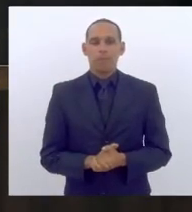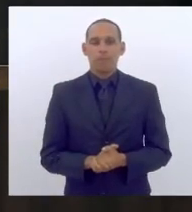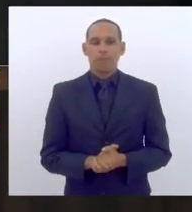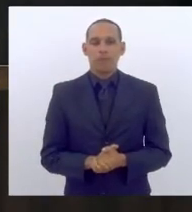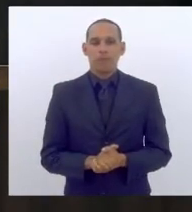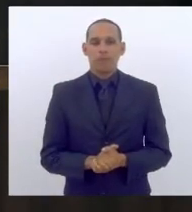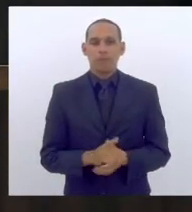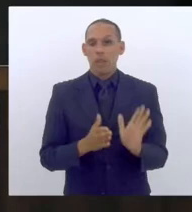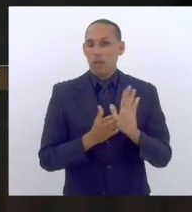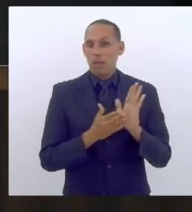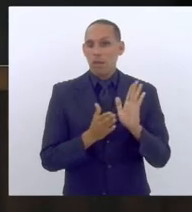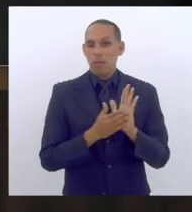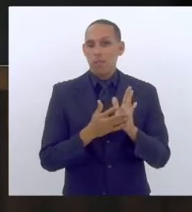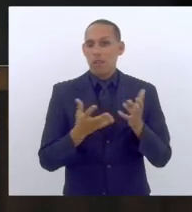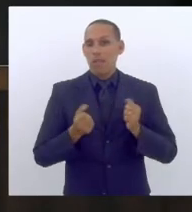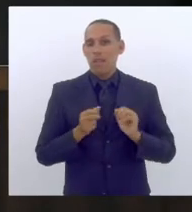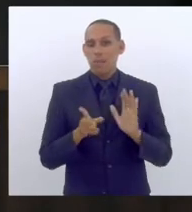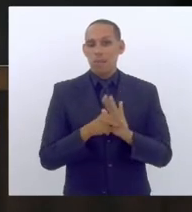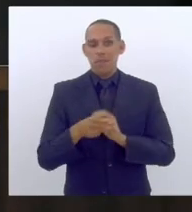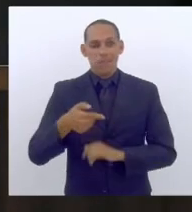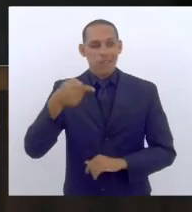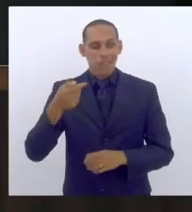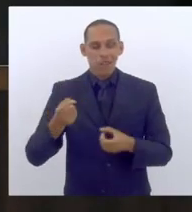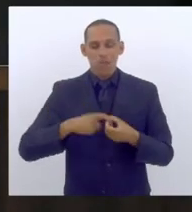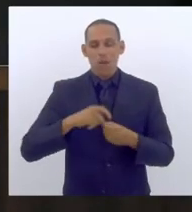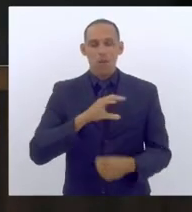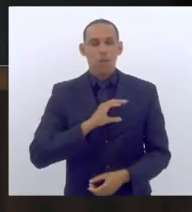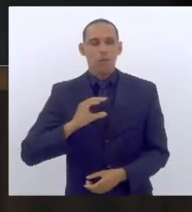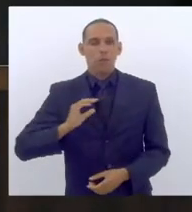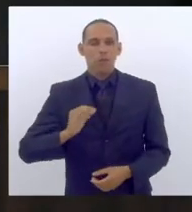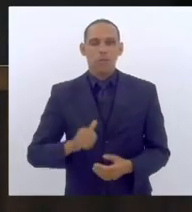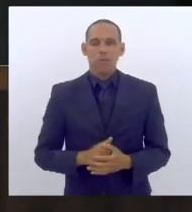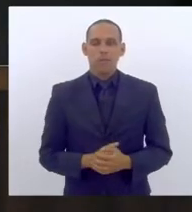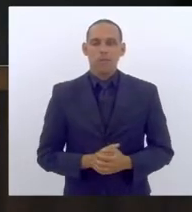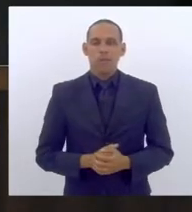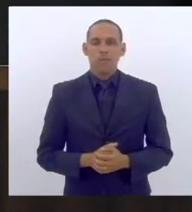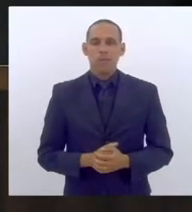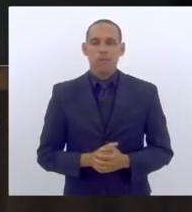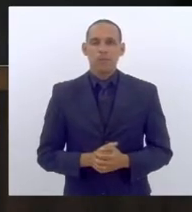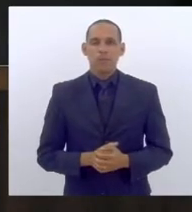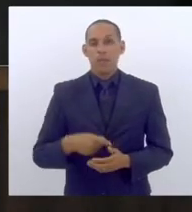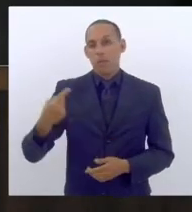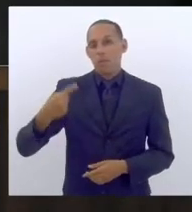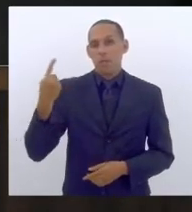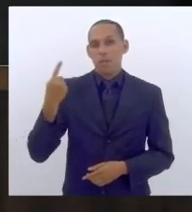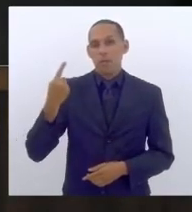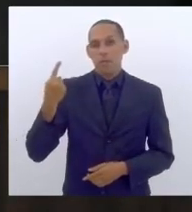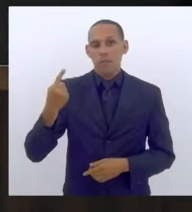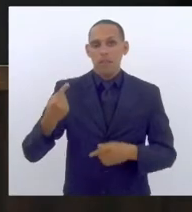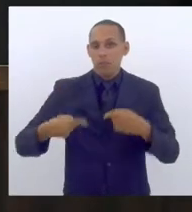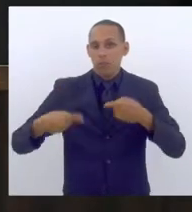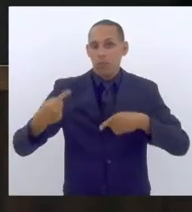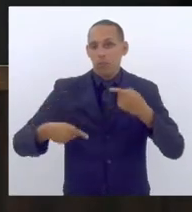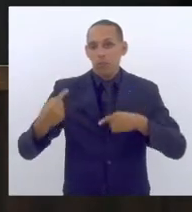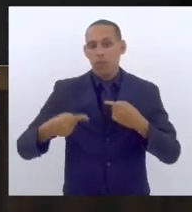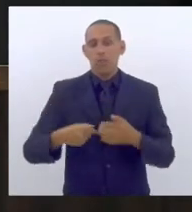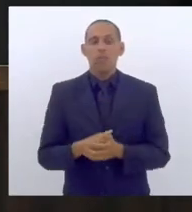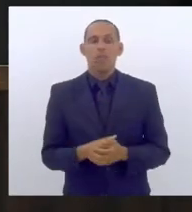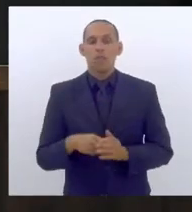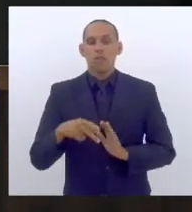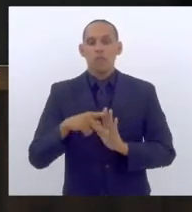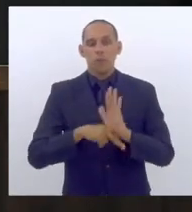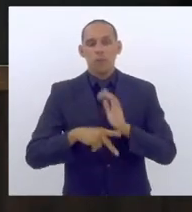apresente proposta recebeu sete emendas e retorna às comissões em primeira discussão projeto de